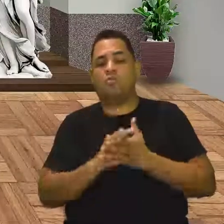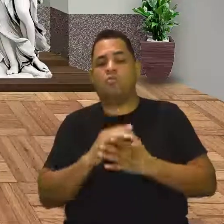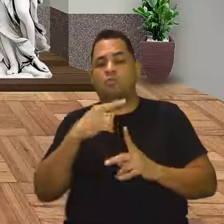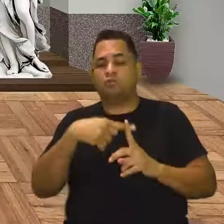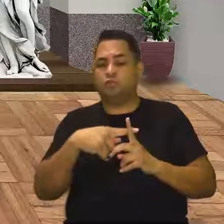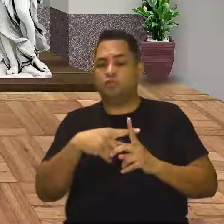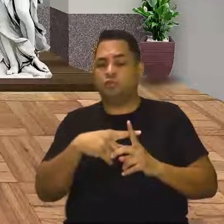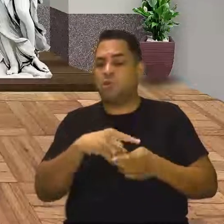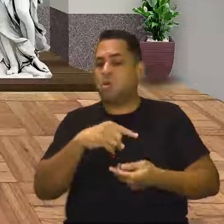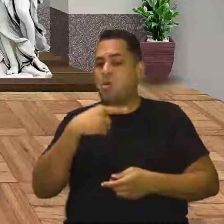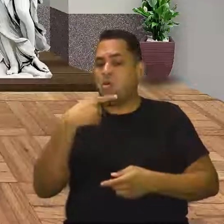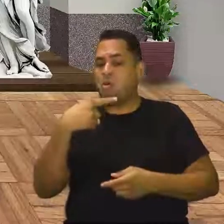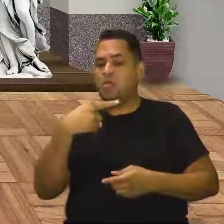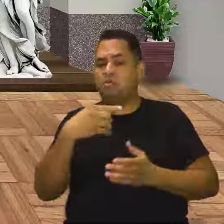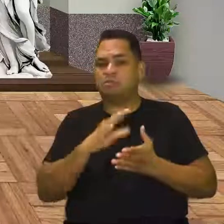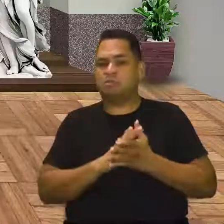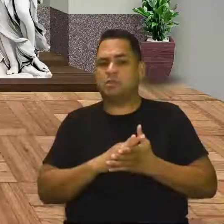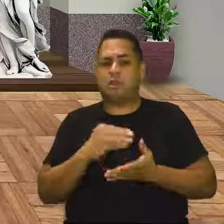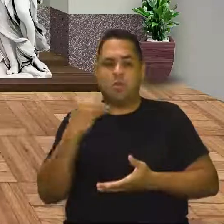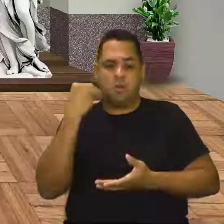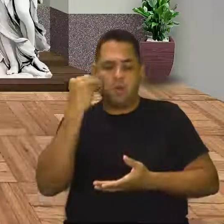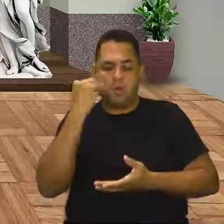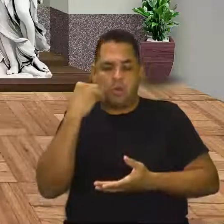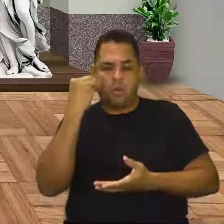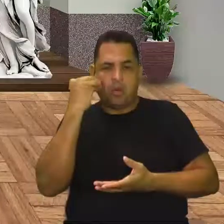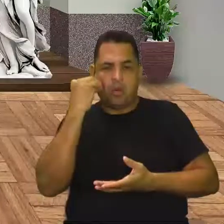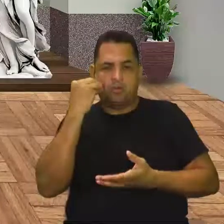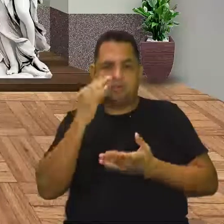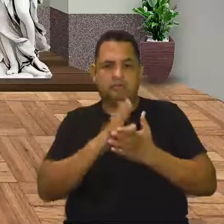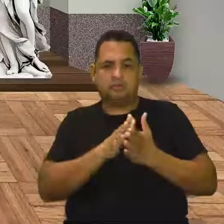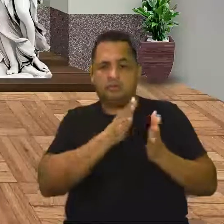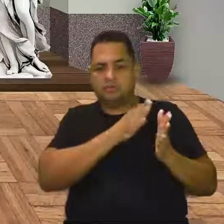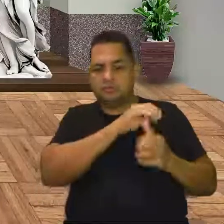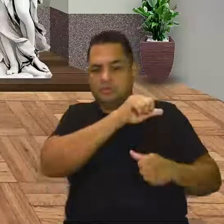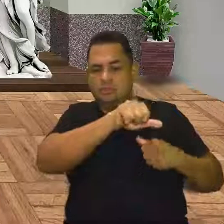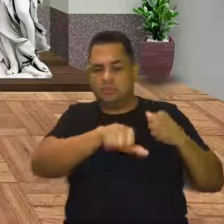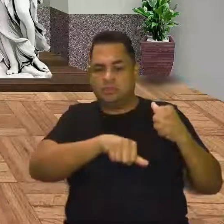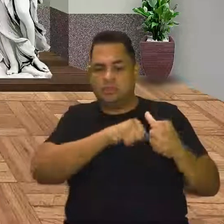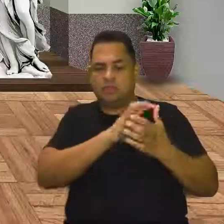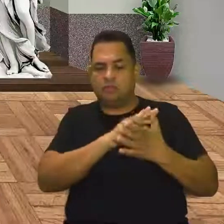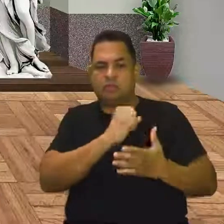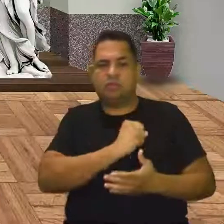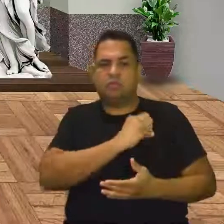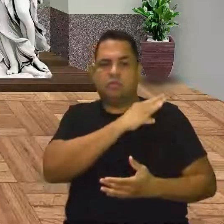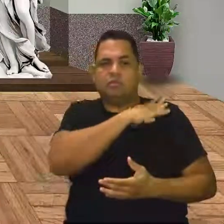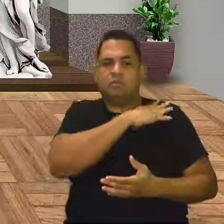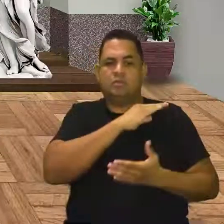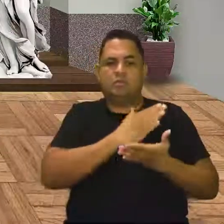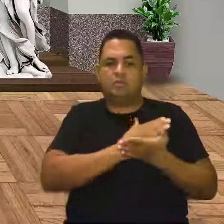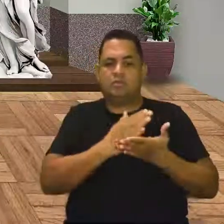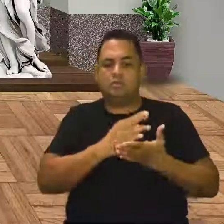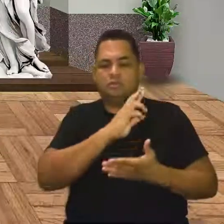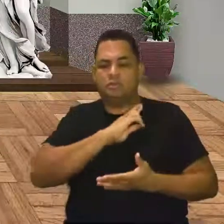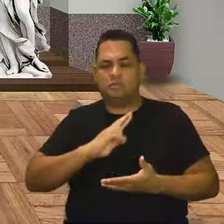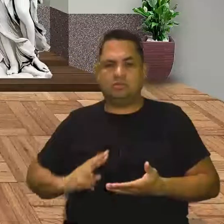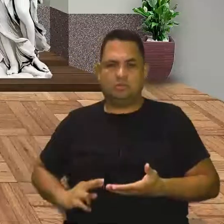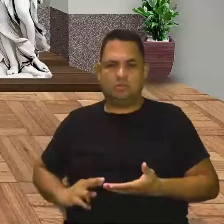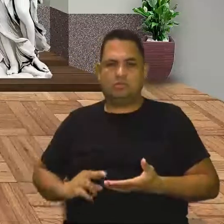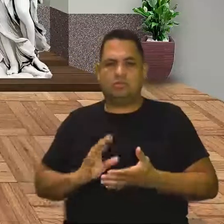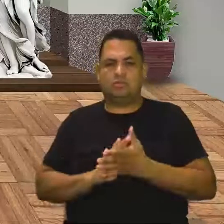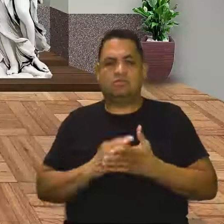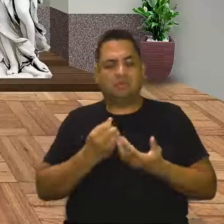ou negativo. A experiência da passagem dos militares logo no início da República